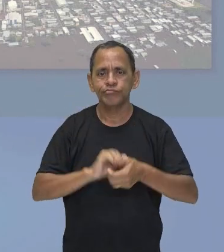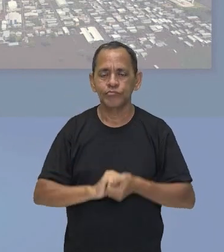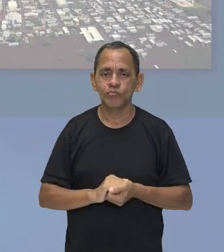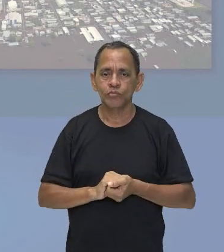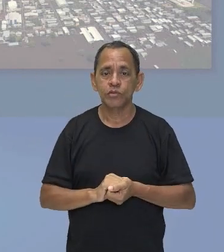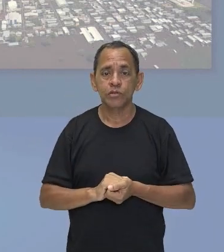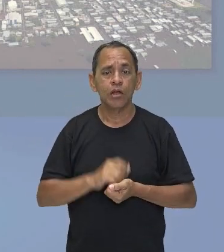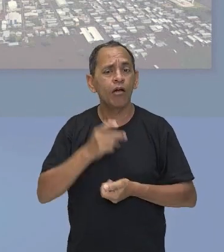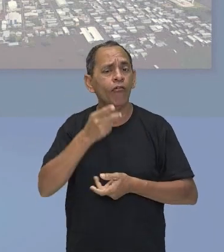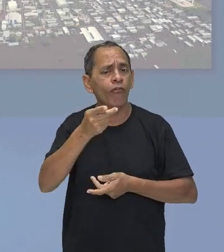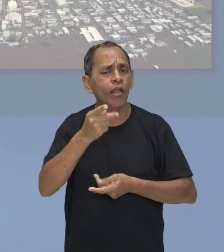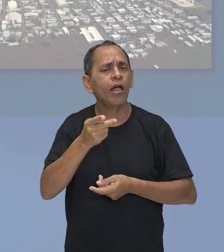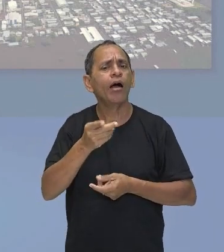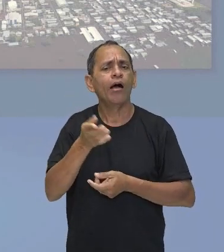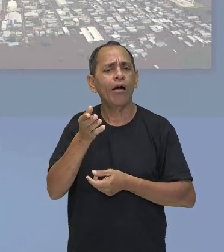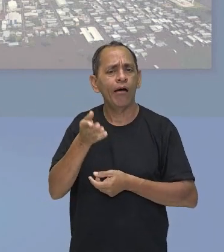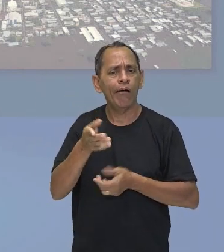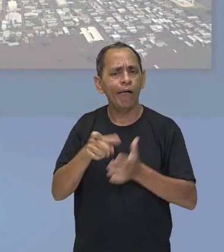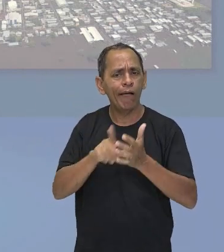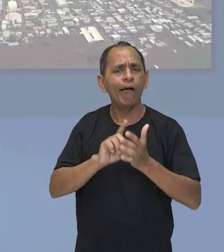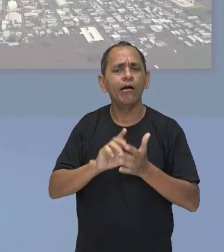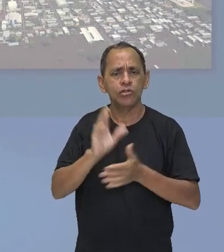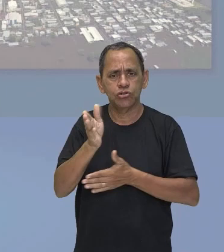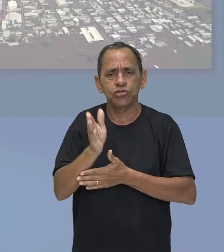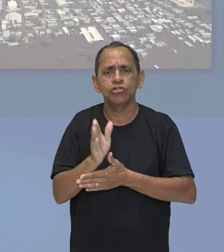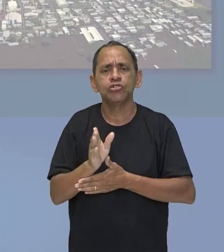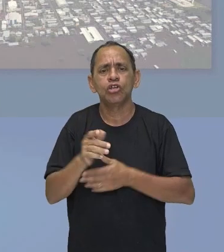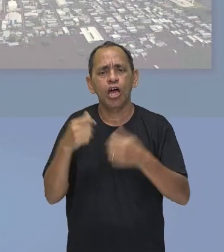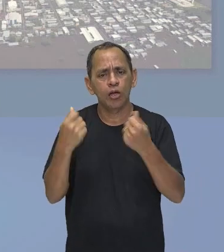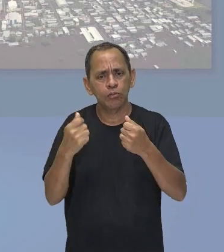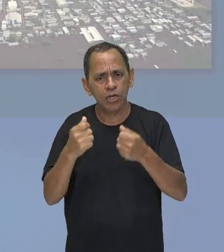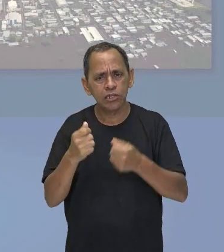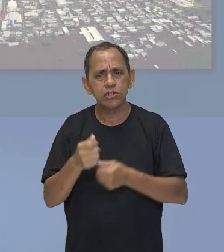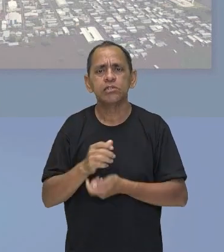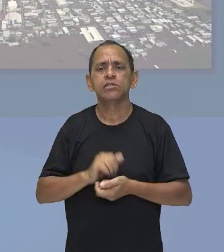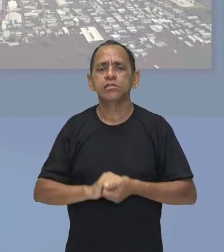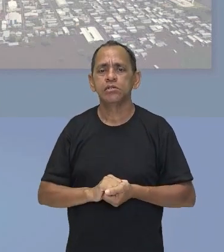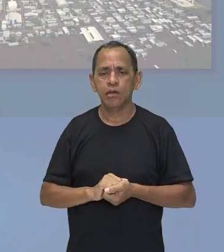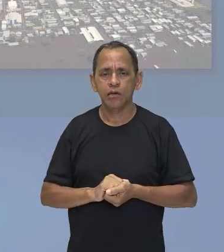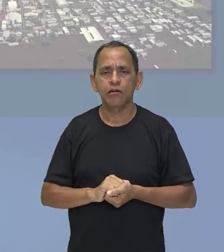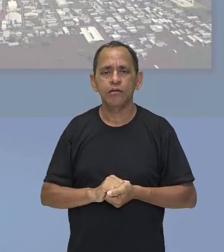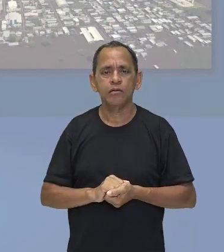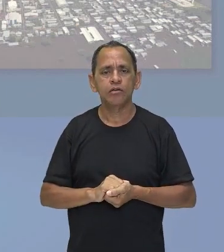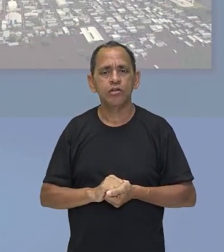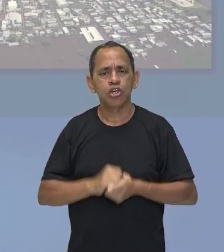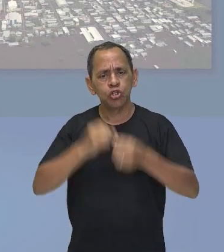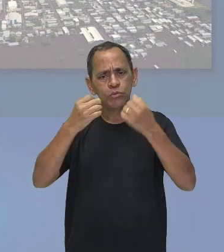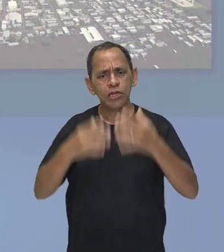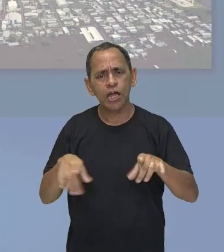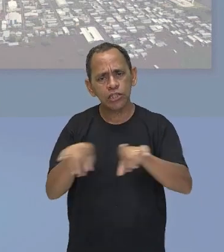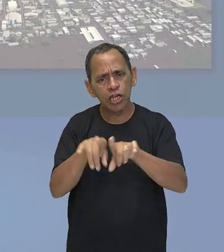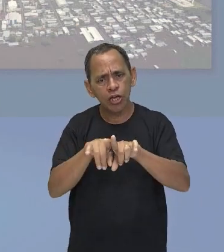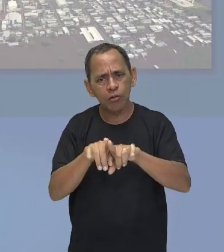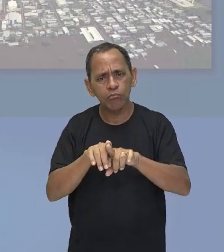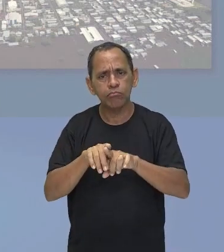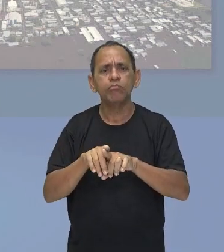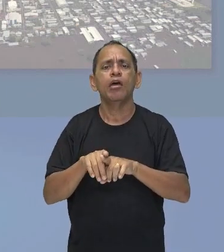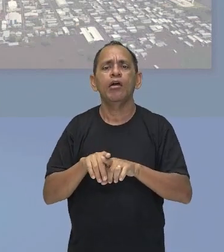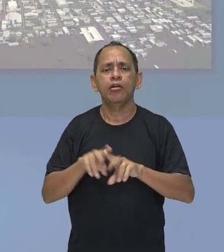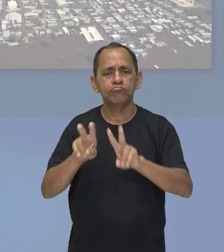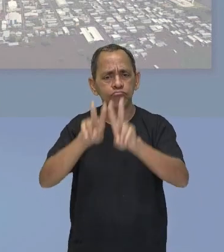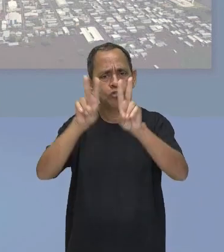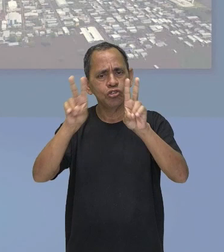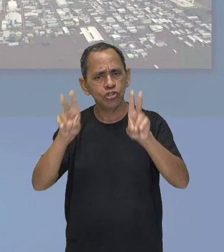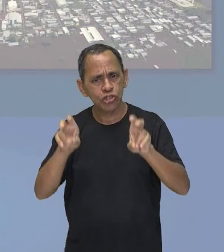para vocês que para a gente falar então sobre cultura de paz, a gente precisa então falar, não é mesmo, sobre alguns assuntos que às